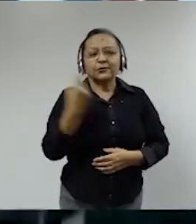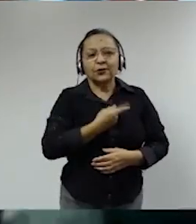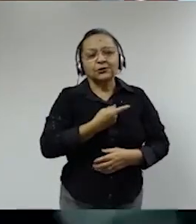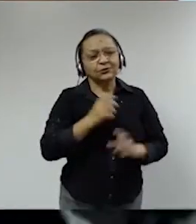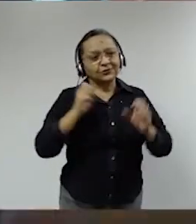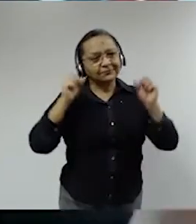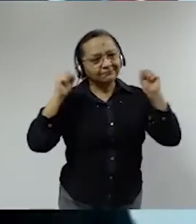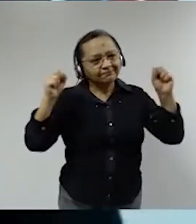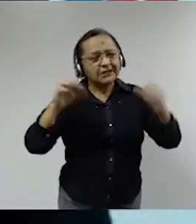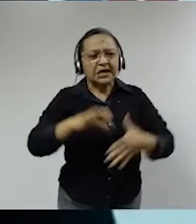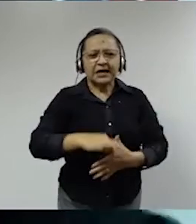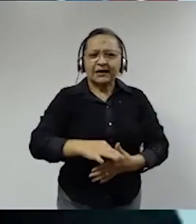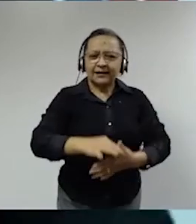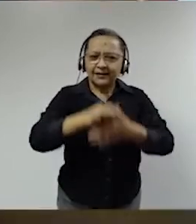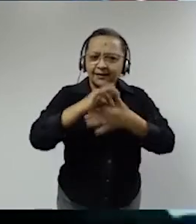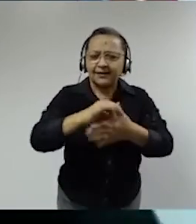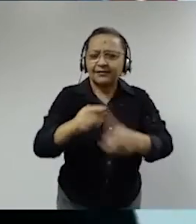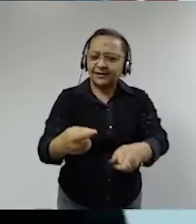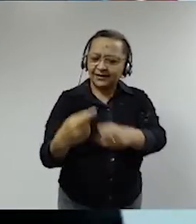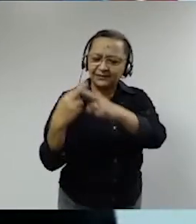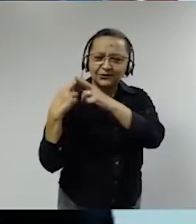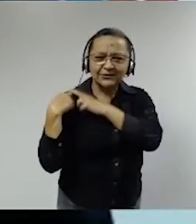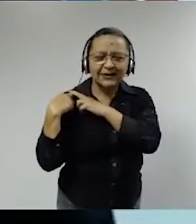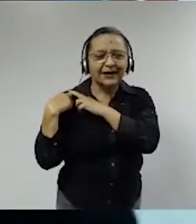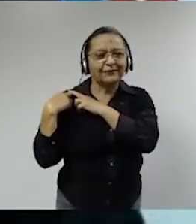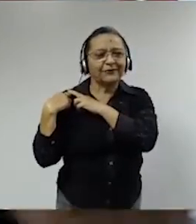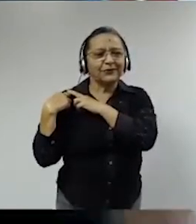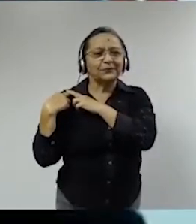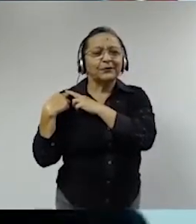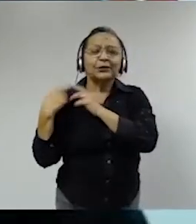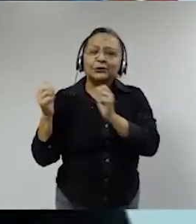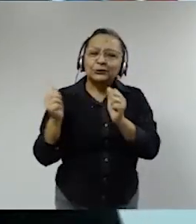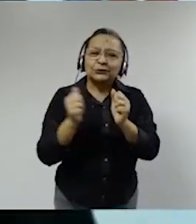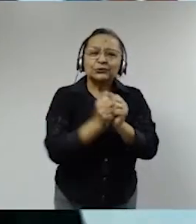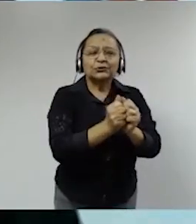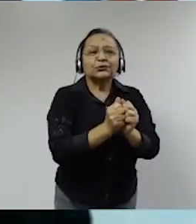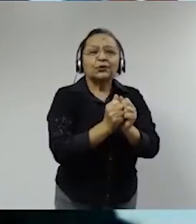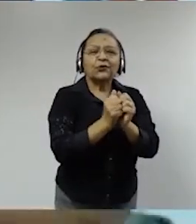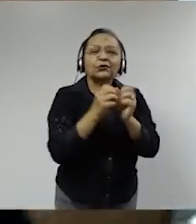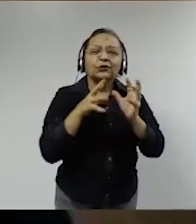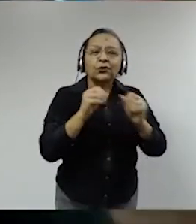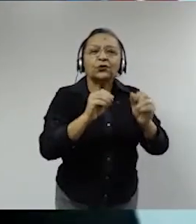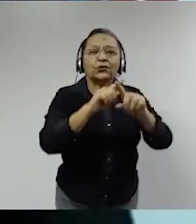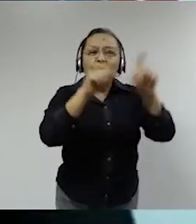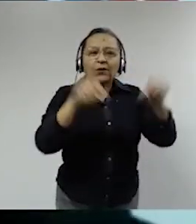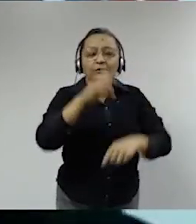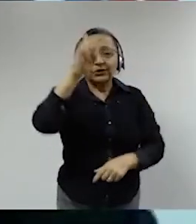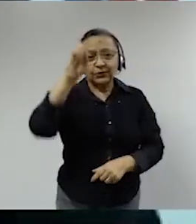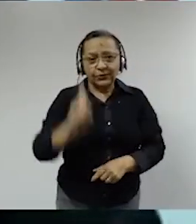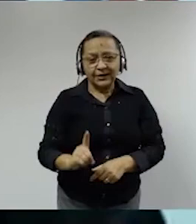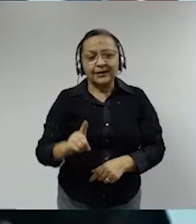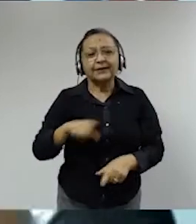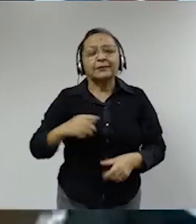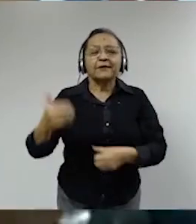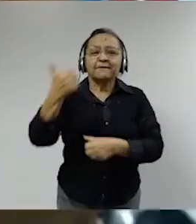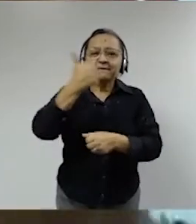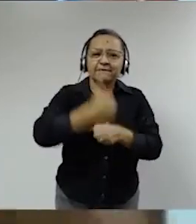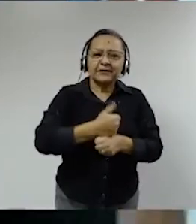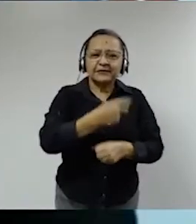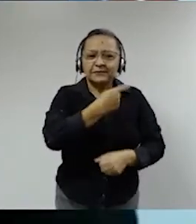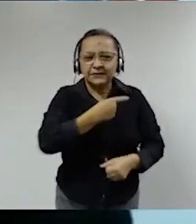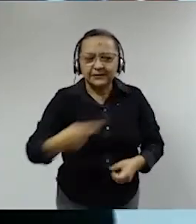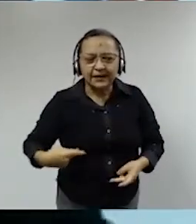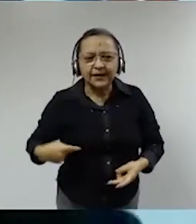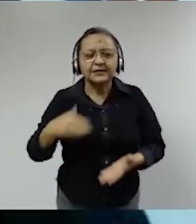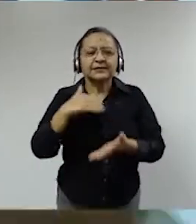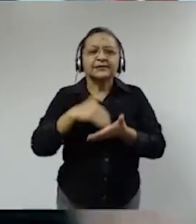timoneiro, nosso grande líder, responsável aí diretamente, junto com a diretoria da OAB, vice-presidente Luiz Viana, secretário-geral